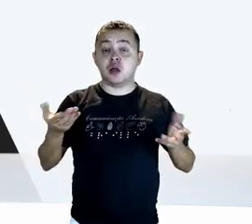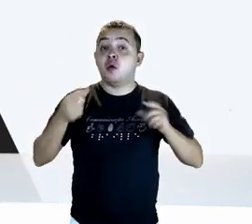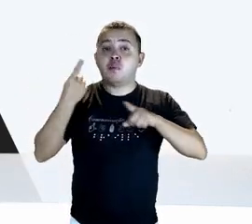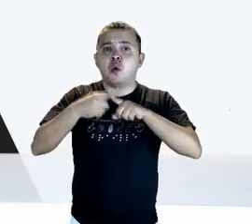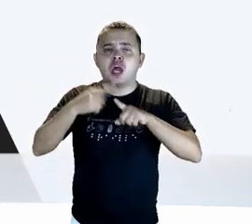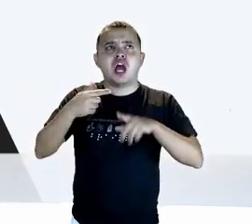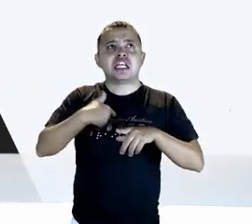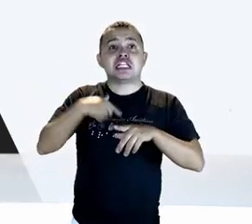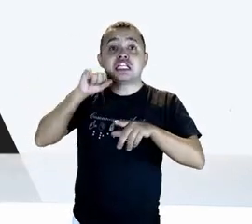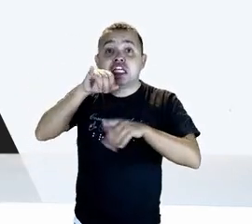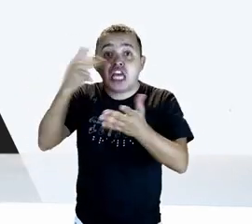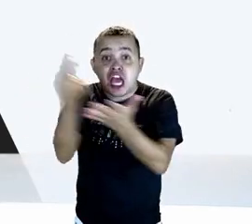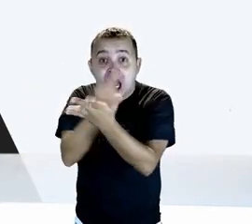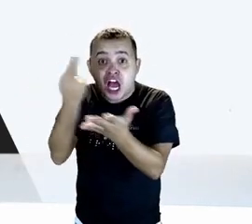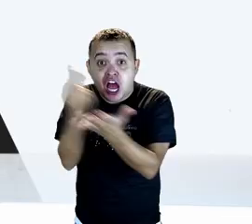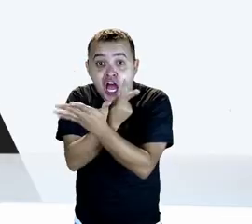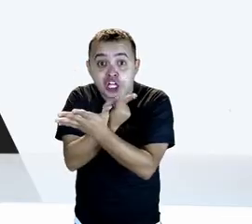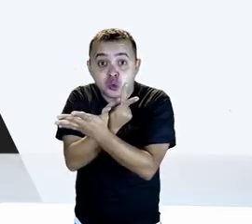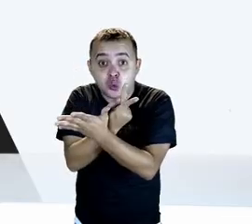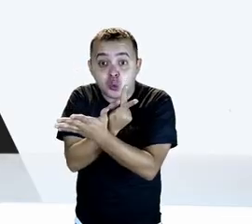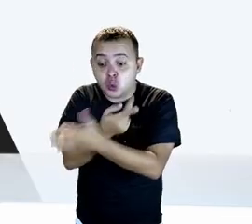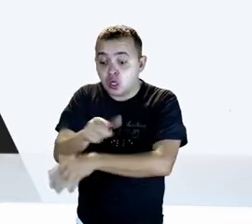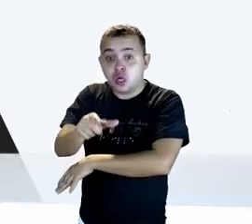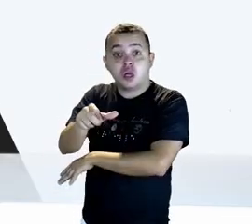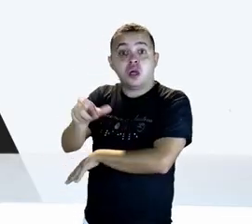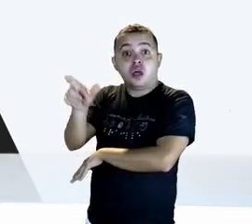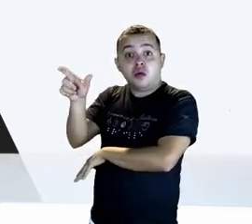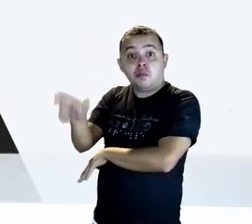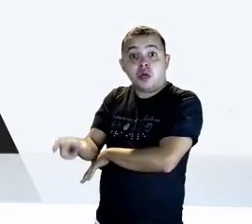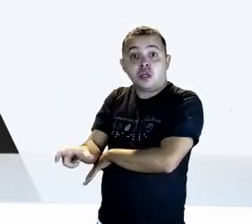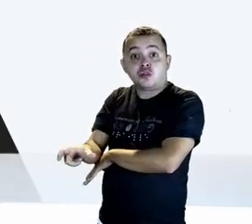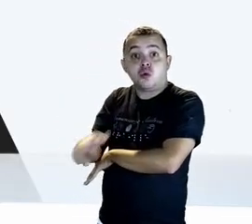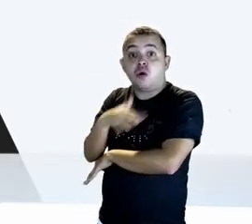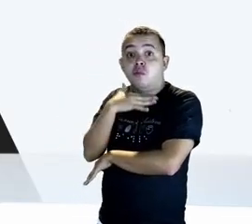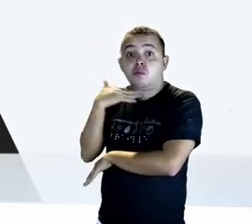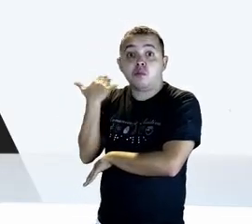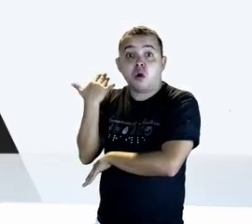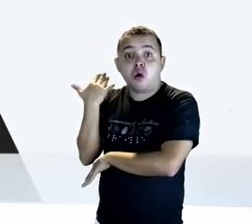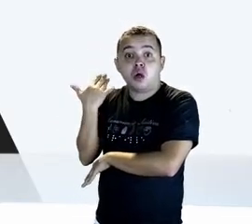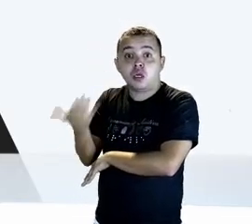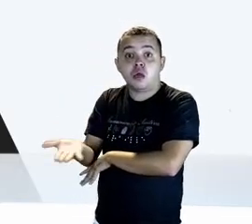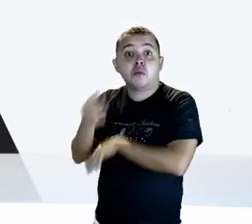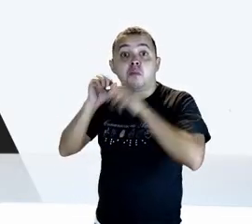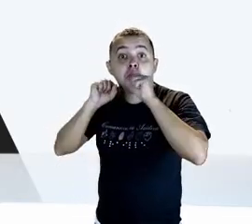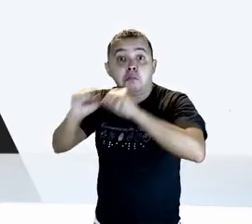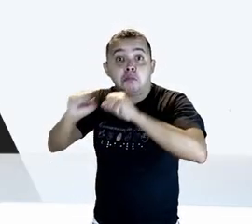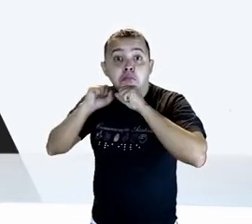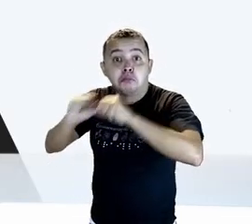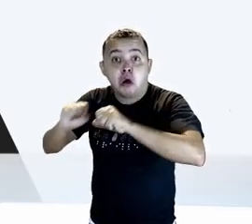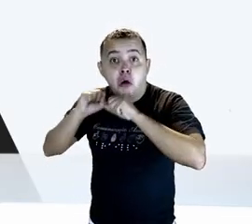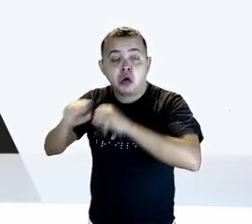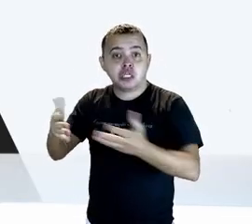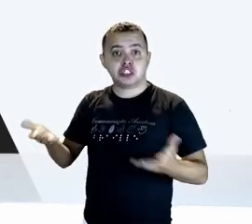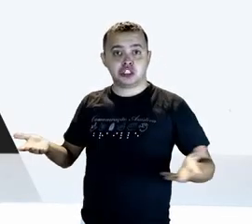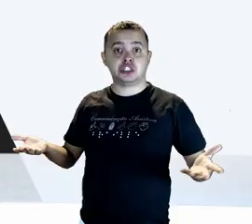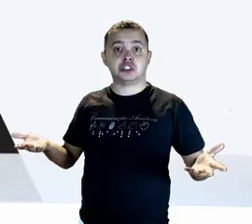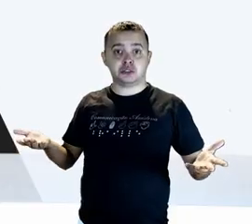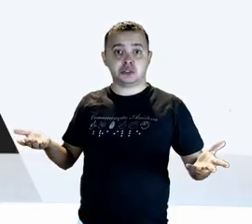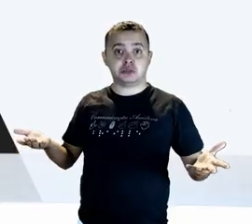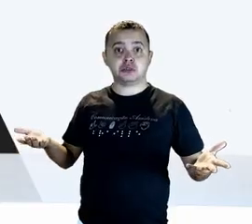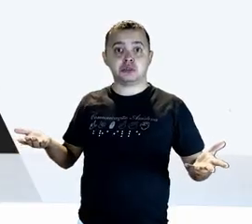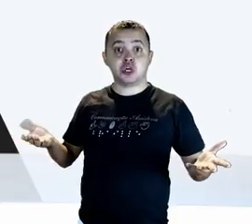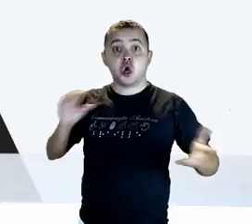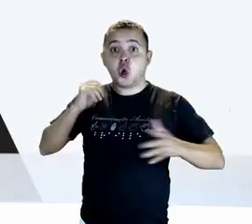o procedimento da forma errada. Assim a pessoa pode ficar com sequelas e muitas delas